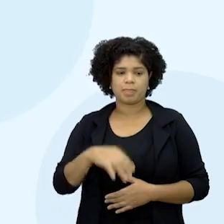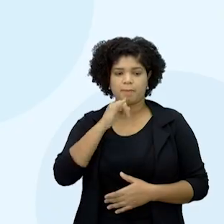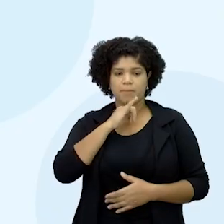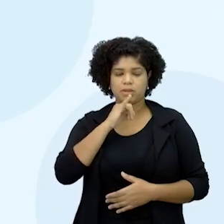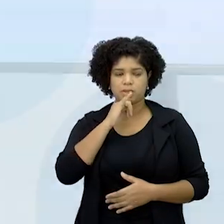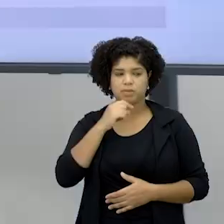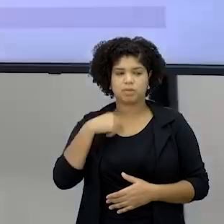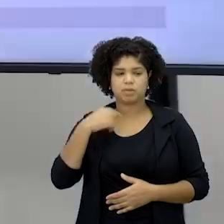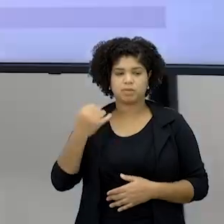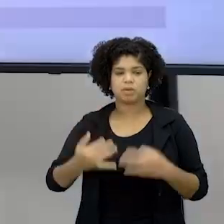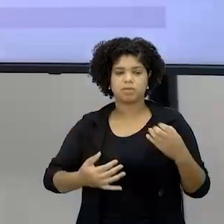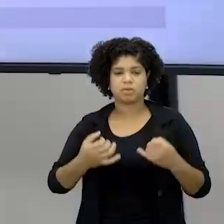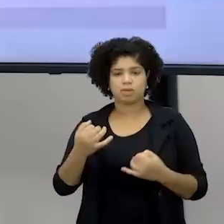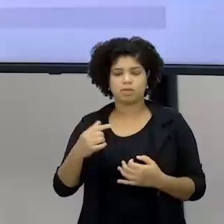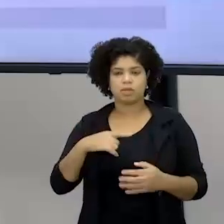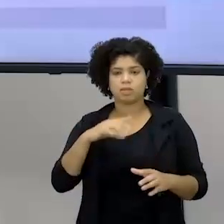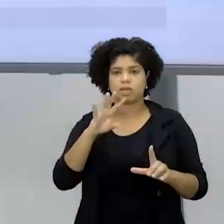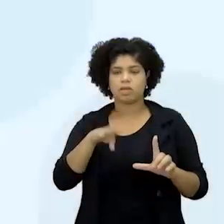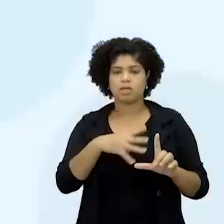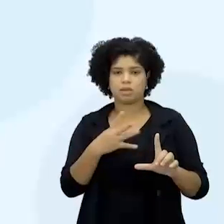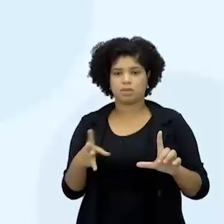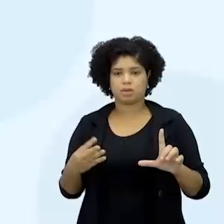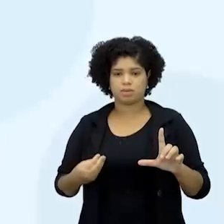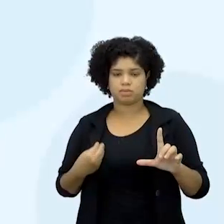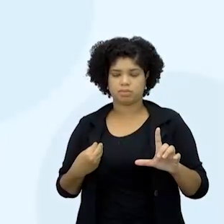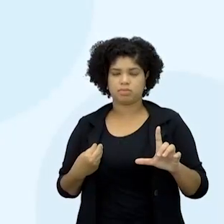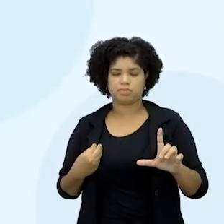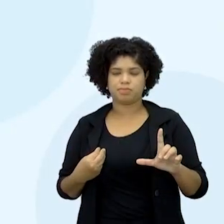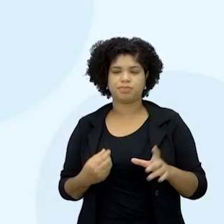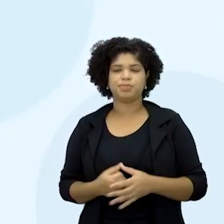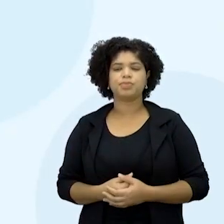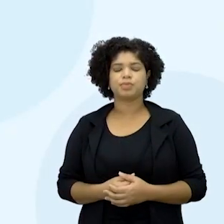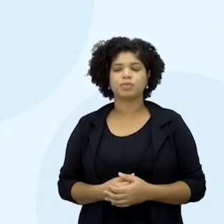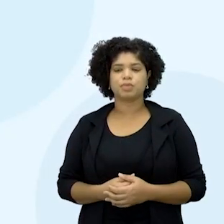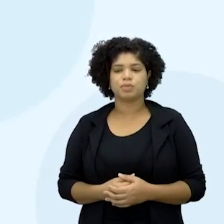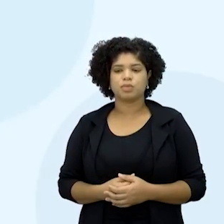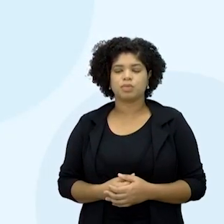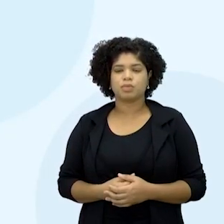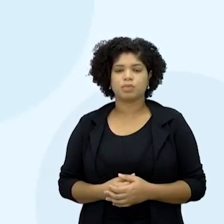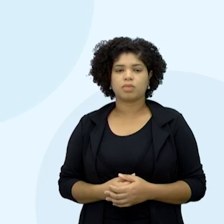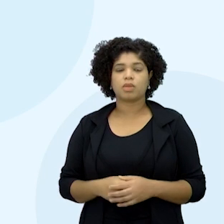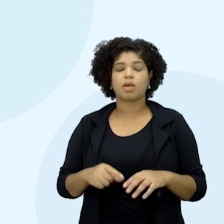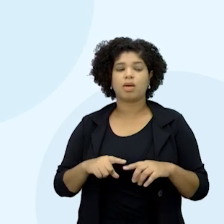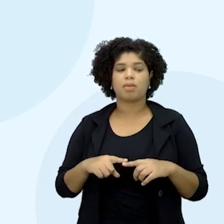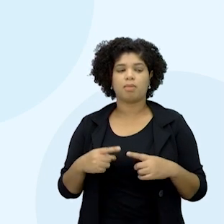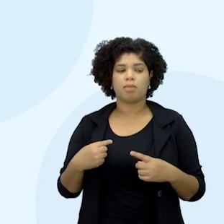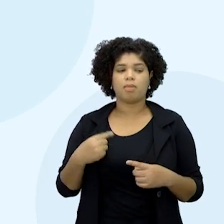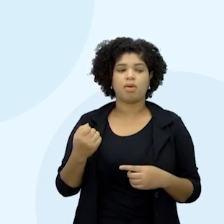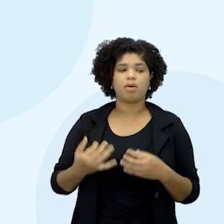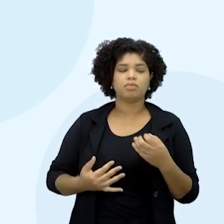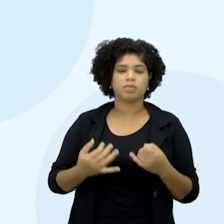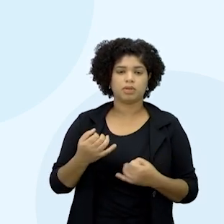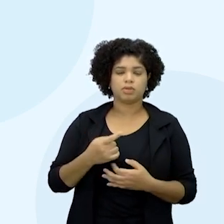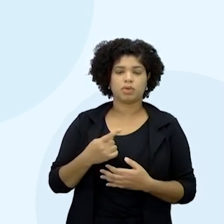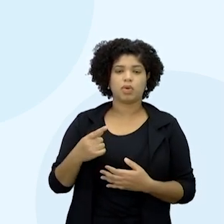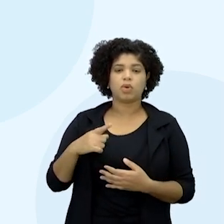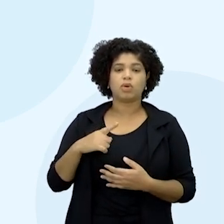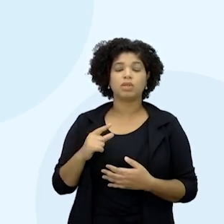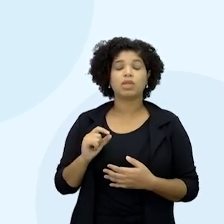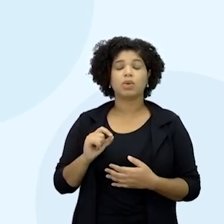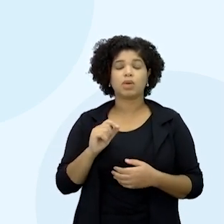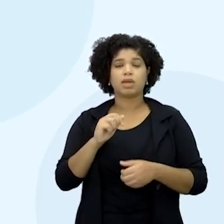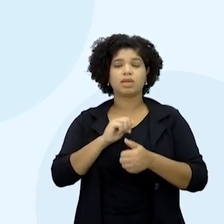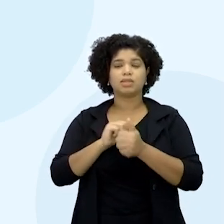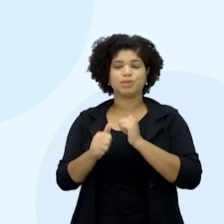nós falamos, vocês estão vendo que aí tem uma tabela, né? Mas quando nós falamos... a tabela você vai pôr os